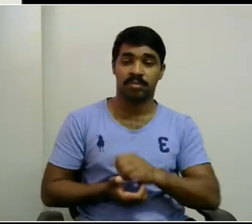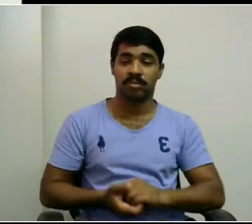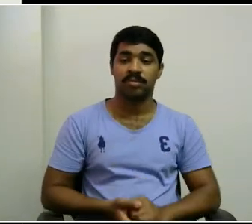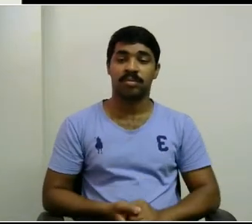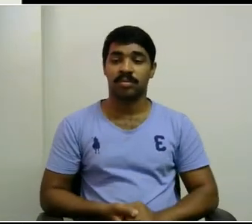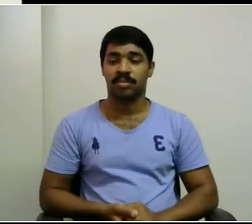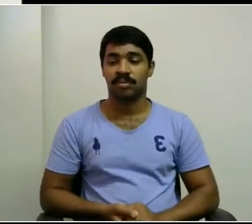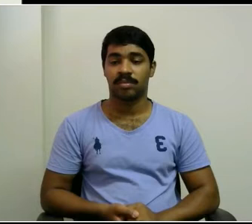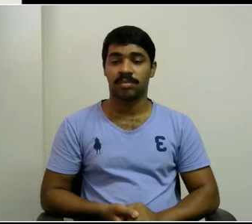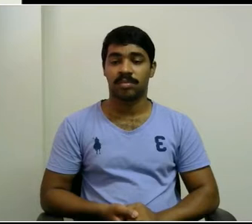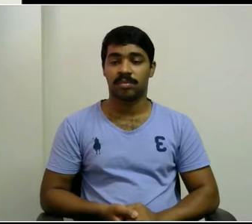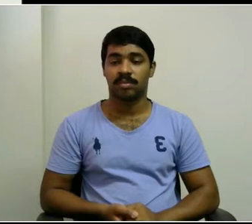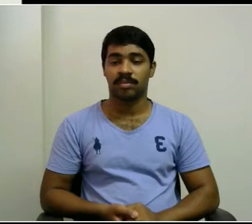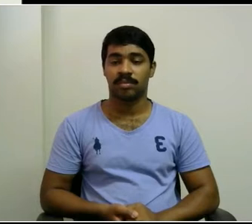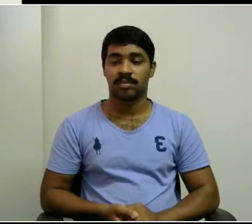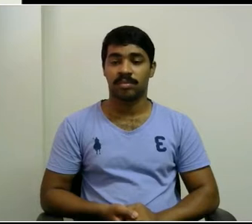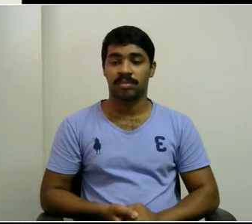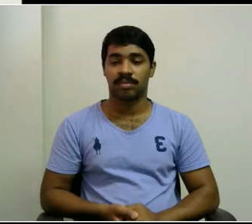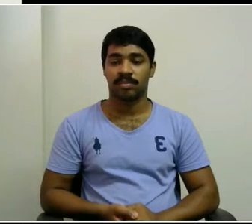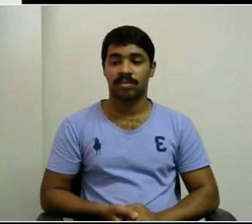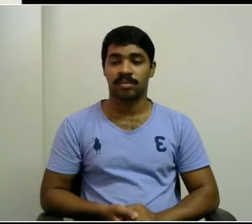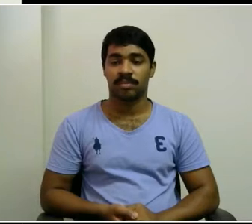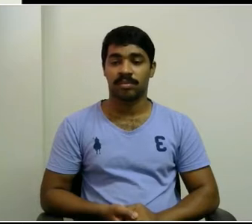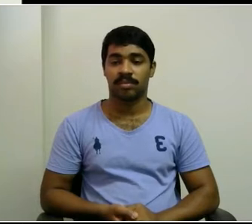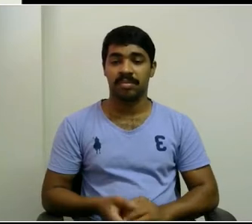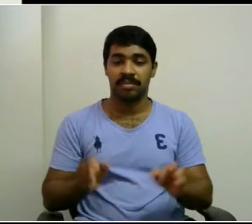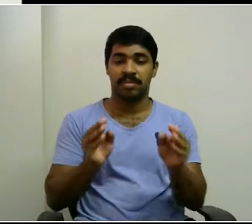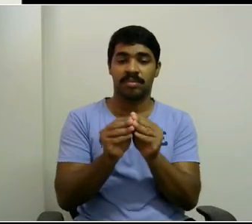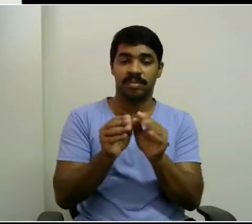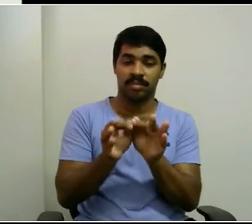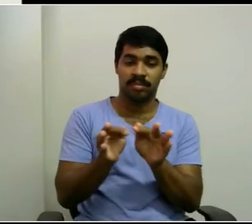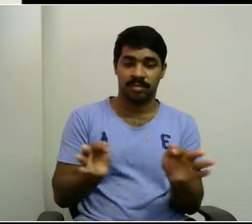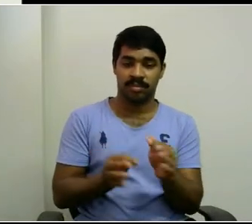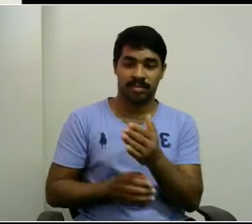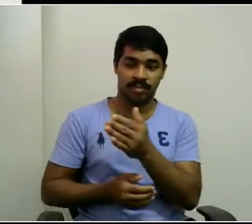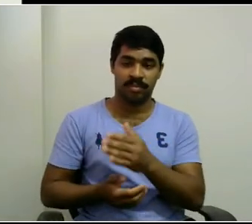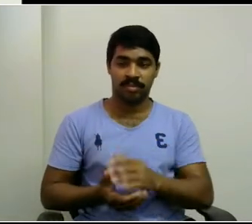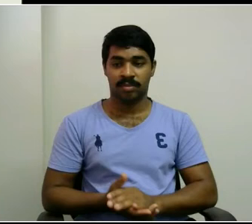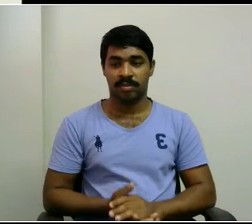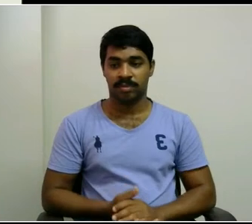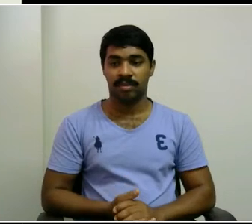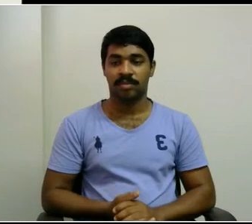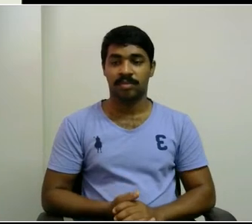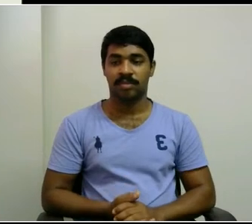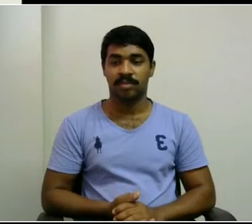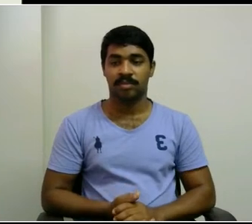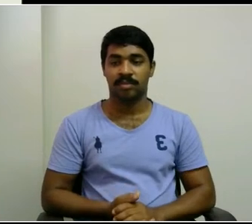3 menos 1 é 2. Então, no final, simplificando isso tudo, daria x é maior que esse número